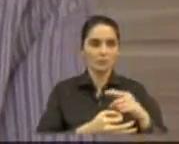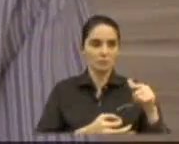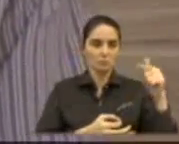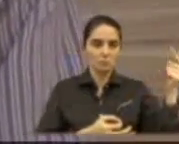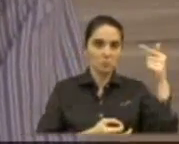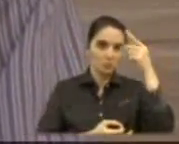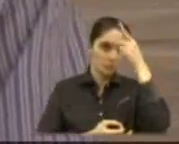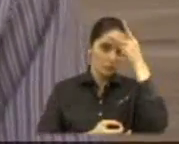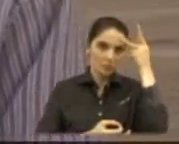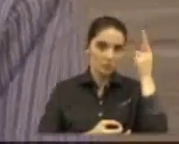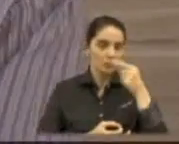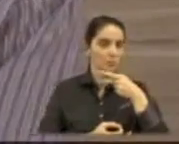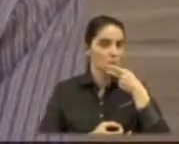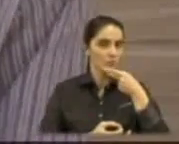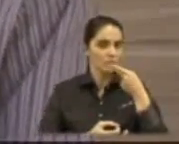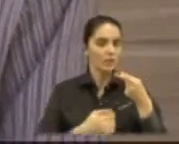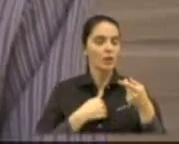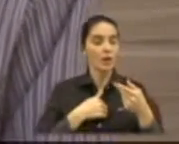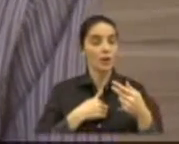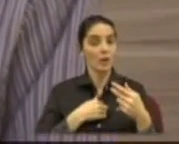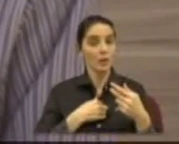que eu respeito a senhora